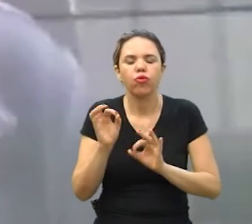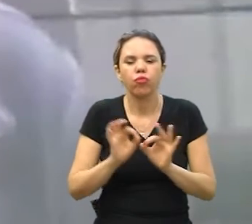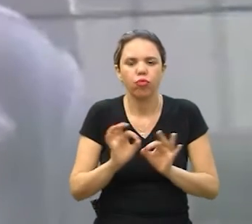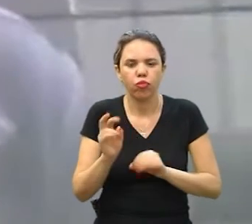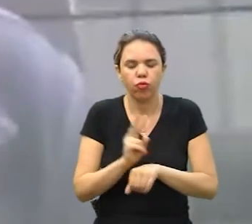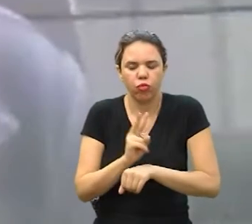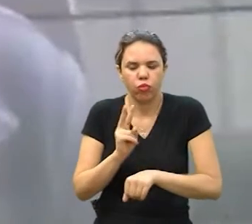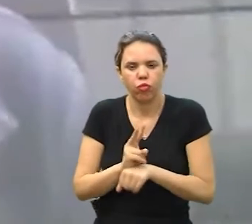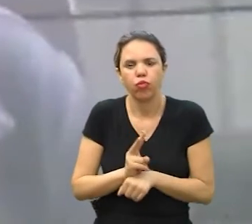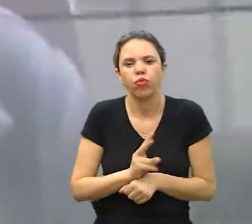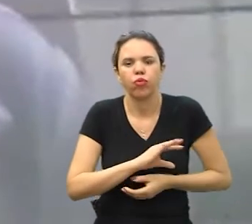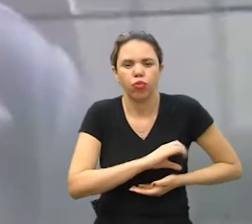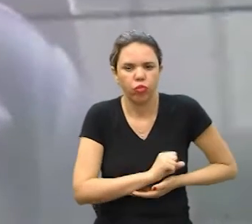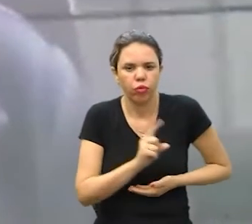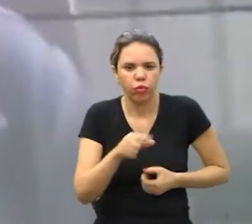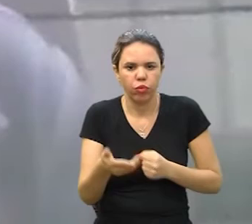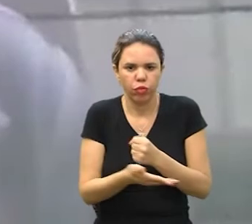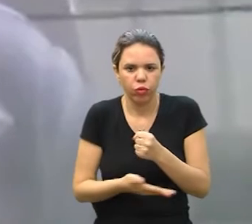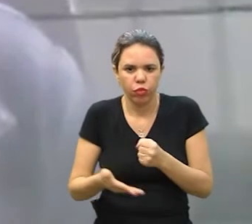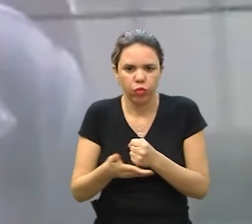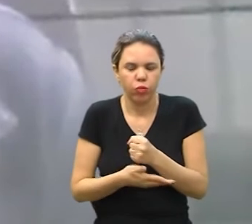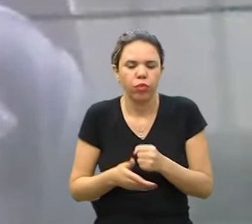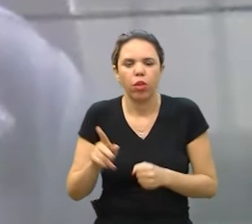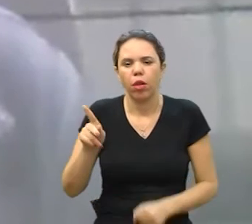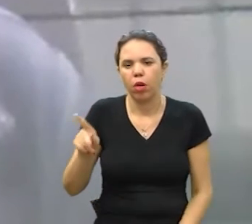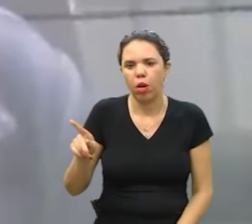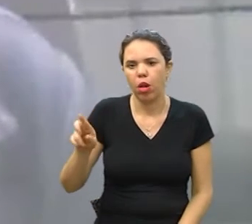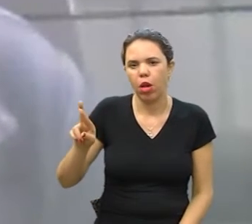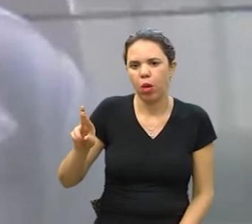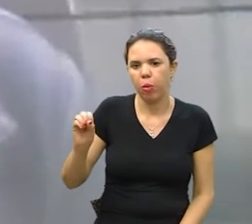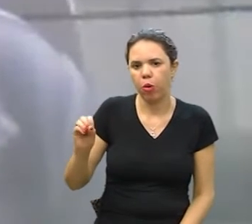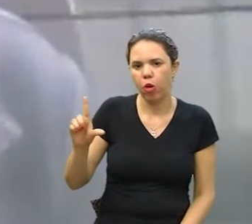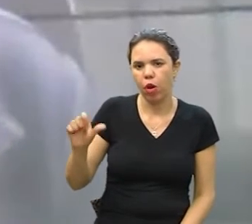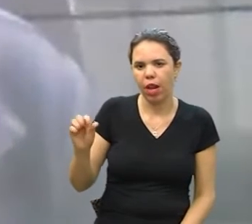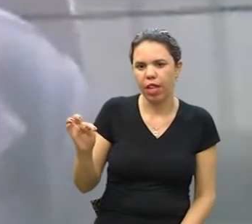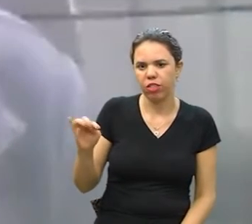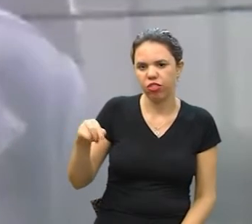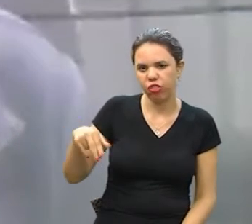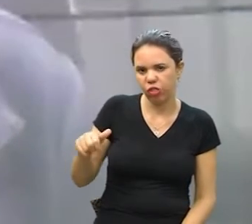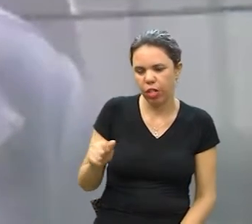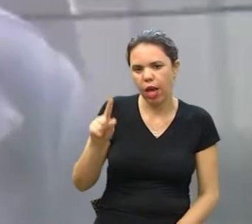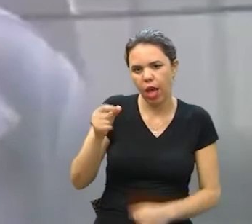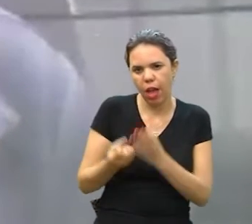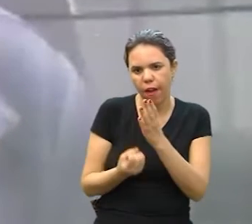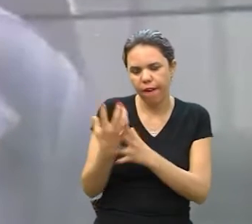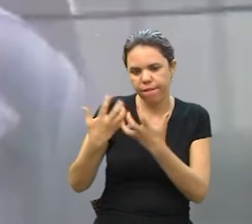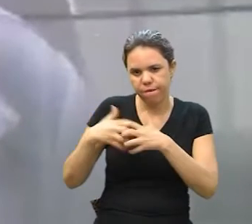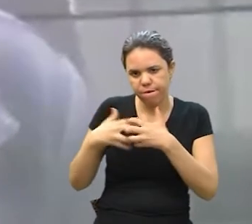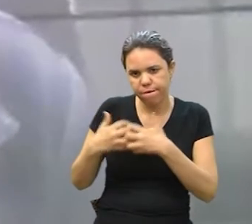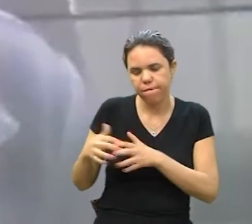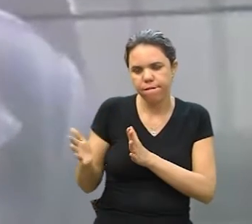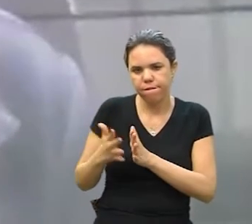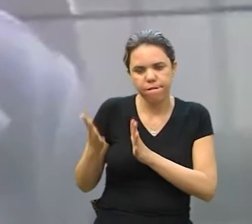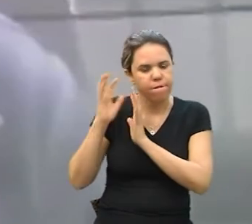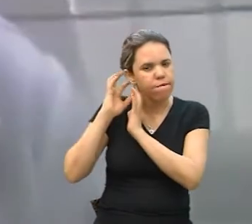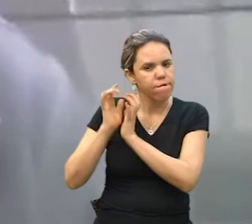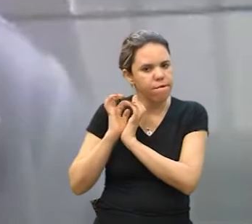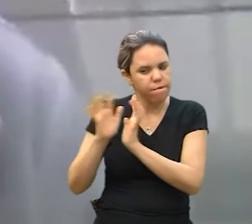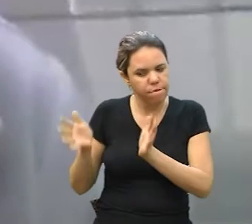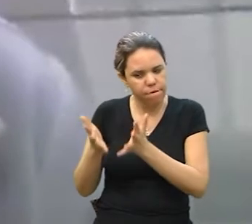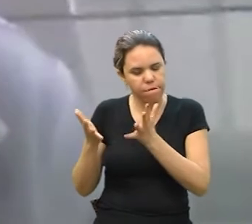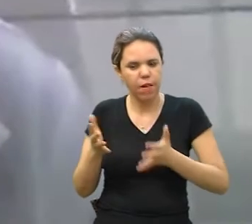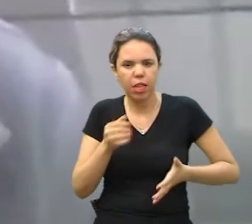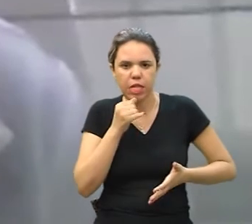na amamentação é basicamente a prolactina que é fabricada na hipófise. Então, e como que ela é fabricada?